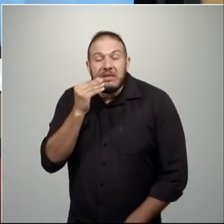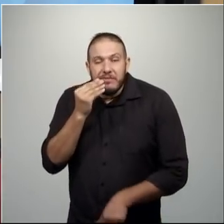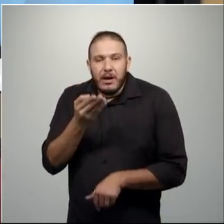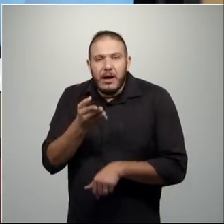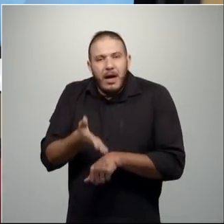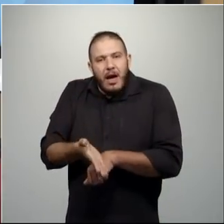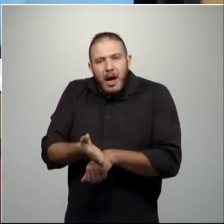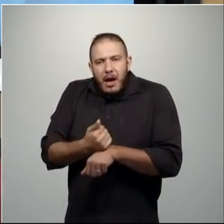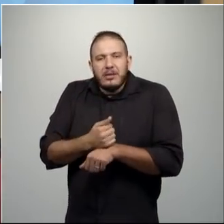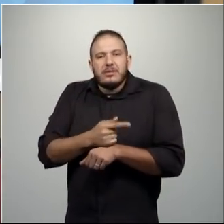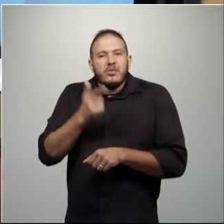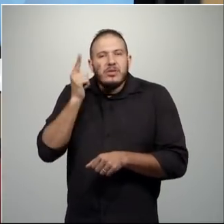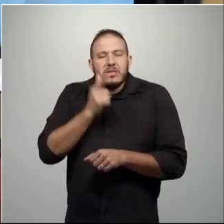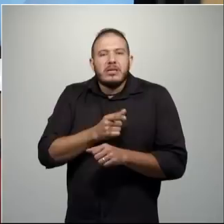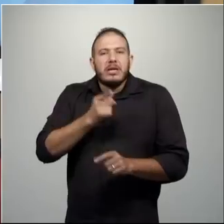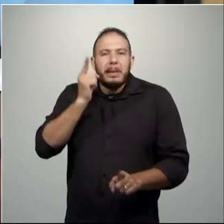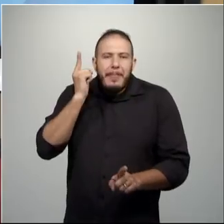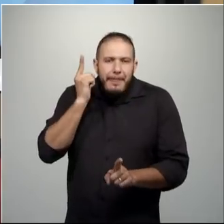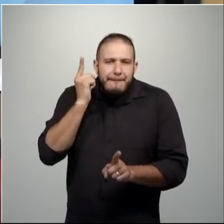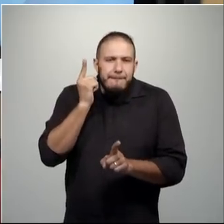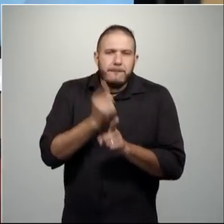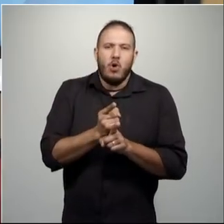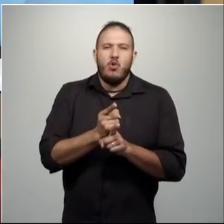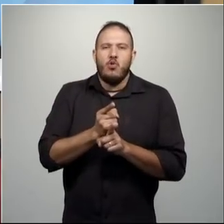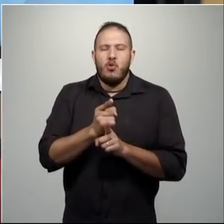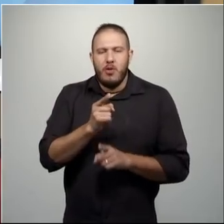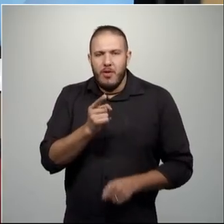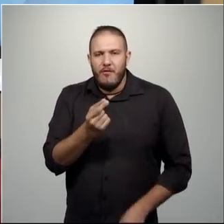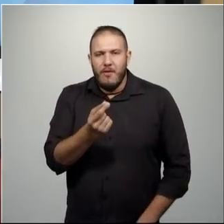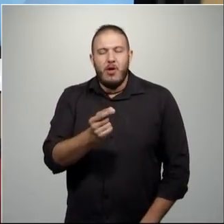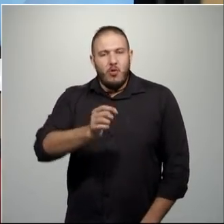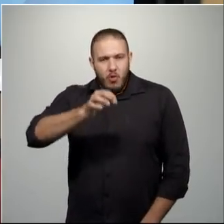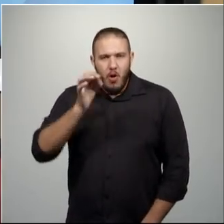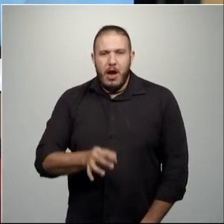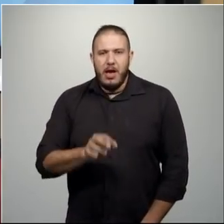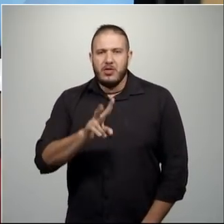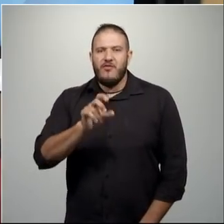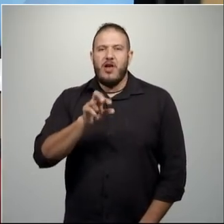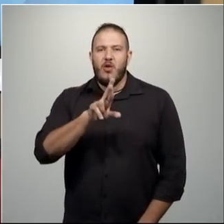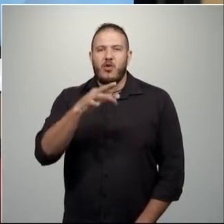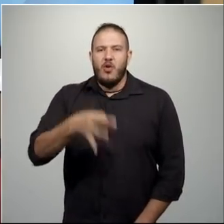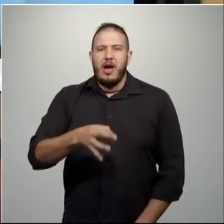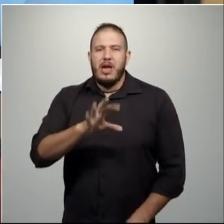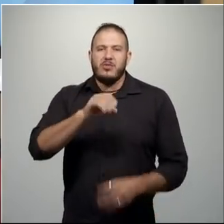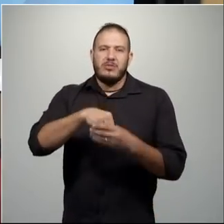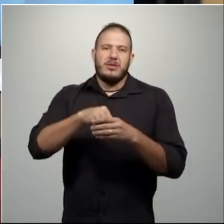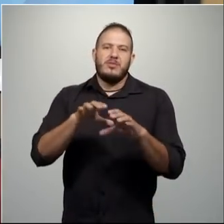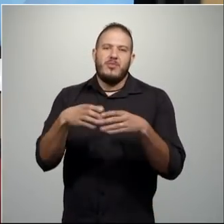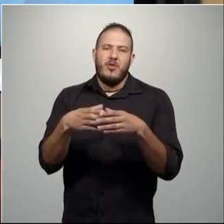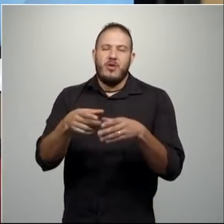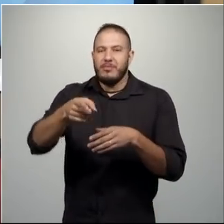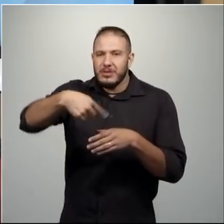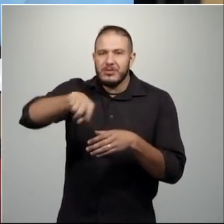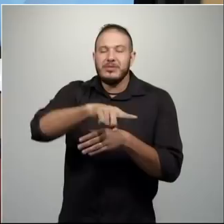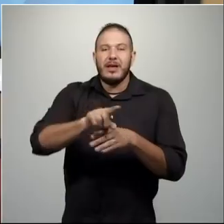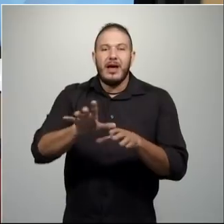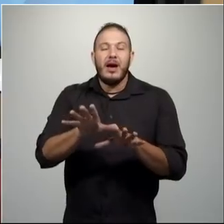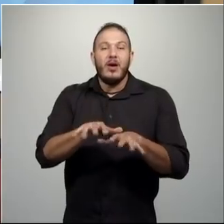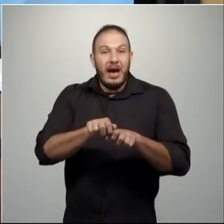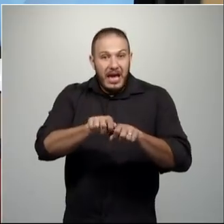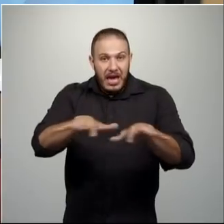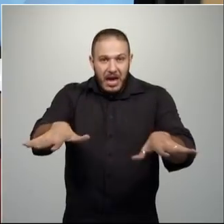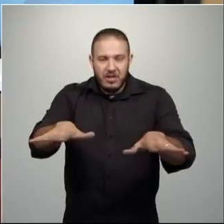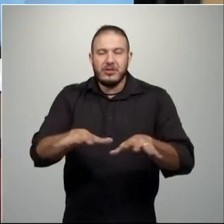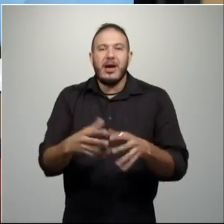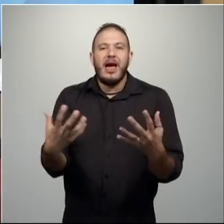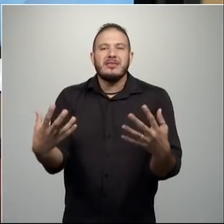achar o o valor correto a ser colocado dentro do bloco para o resto da rede aceitar isso como sendo